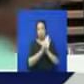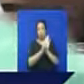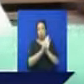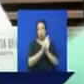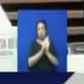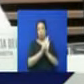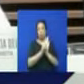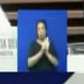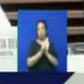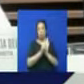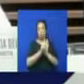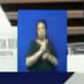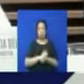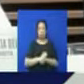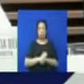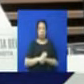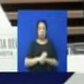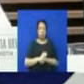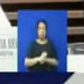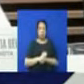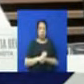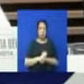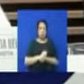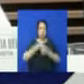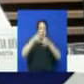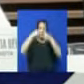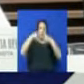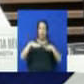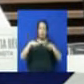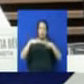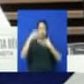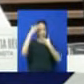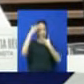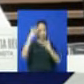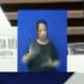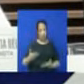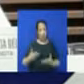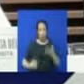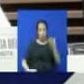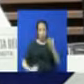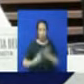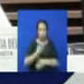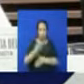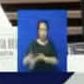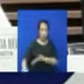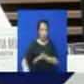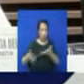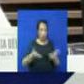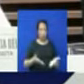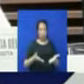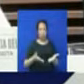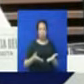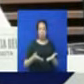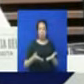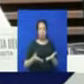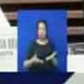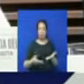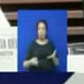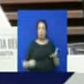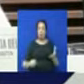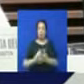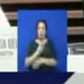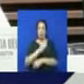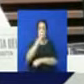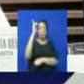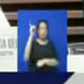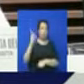infinitude de existência, de bênçãos, de agradecimentos, de acolhida, de milagres que tenho certeza